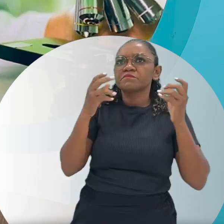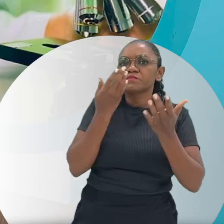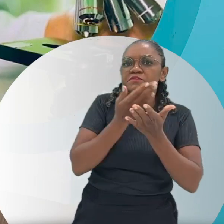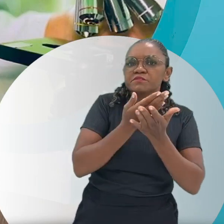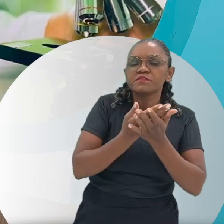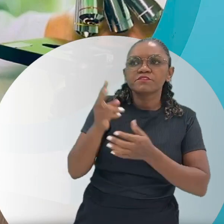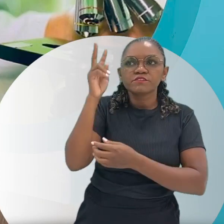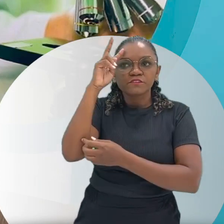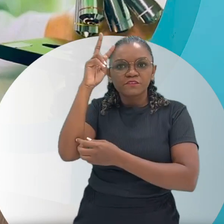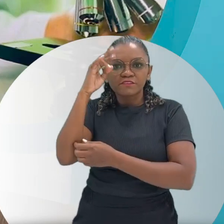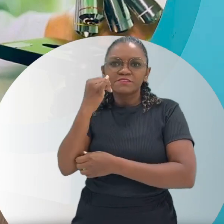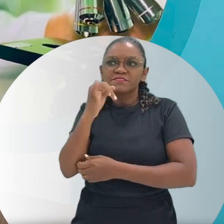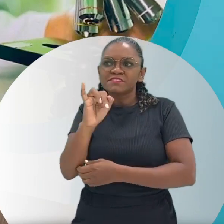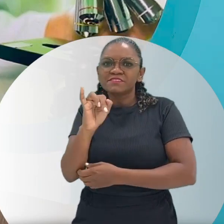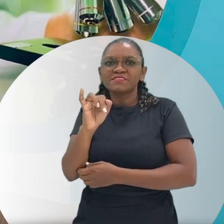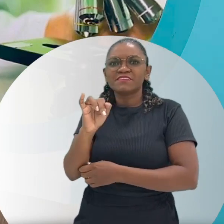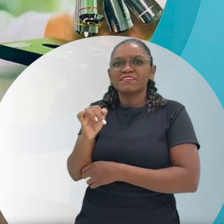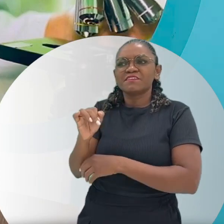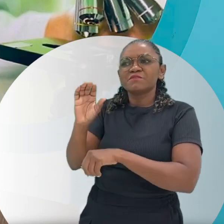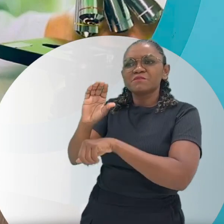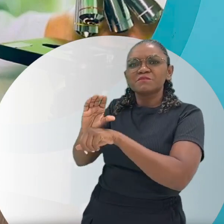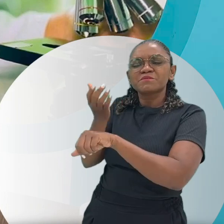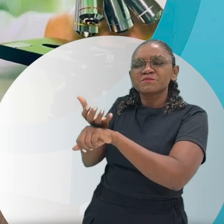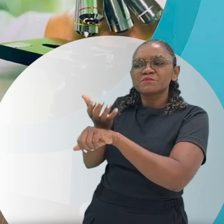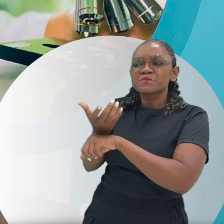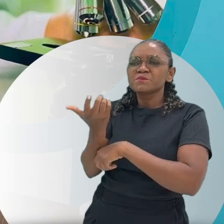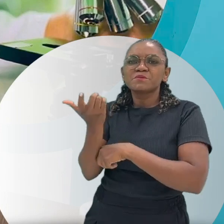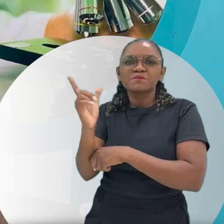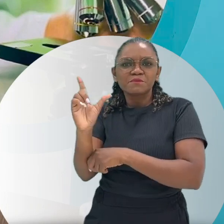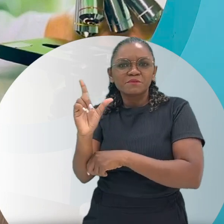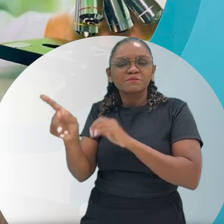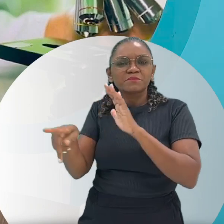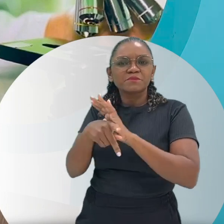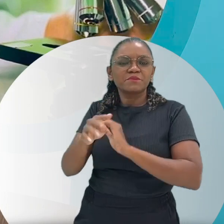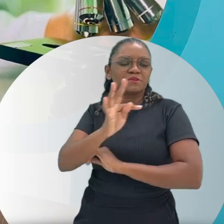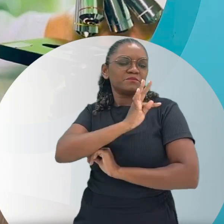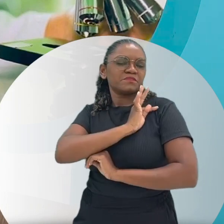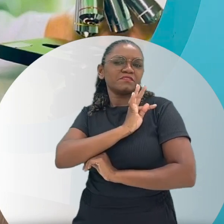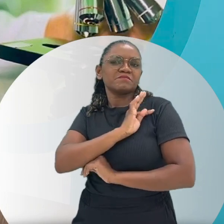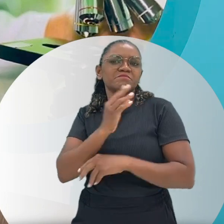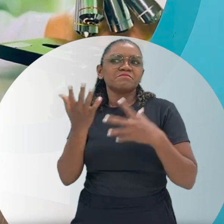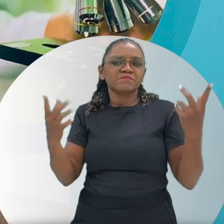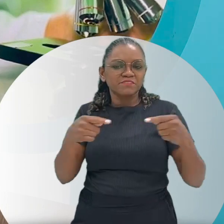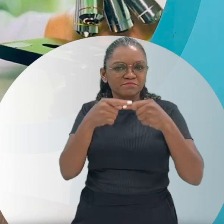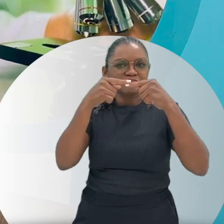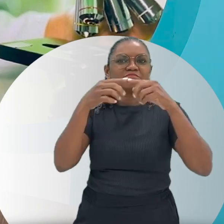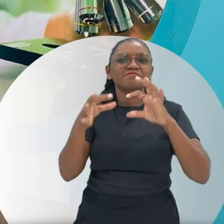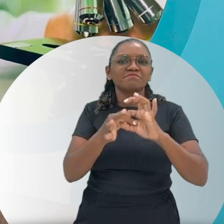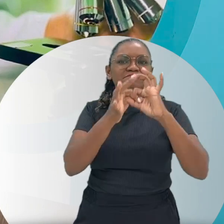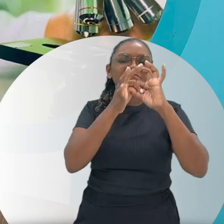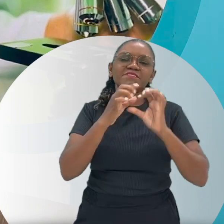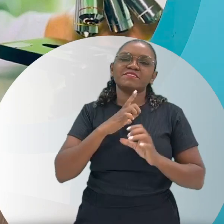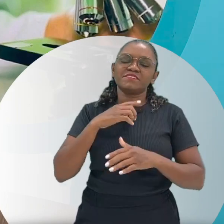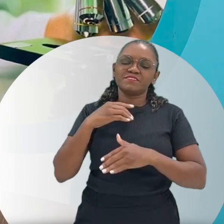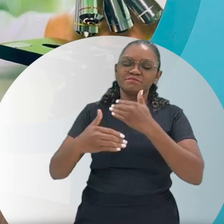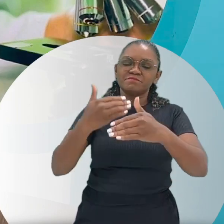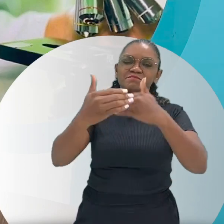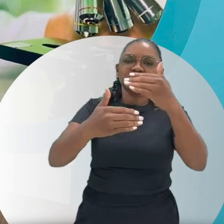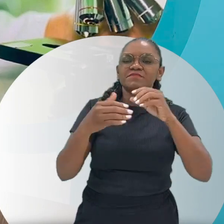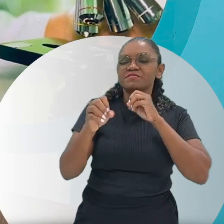mesmo tempo que ele estuda uma disciplina específica do curso técnico. Tem ligação, tudo tem ligação no processo de ensino